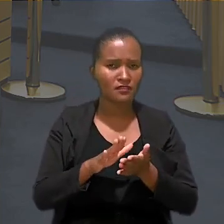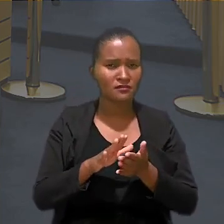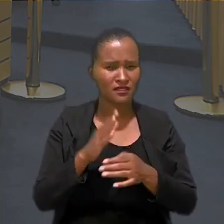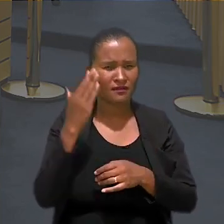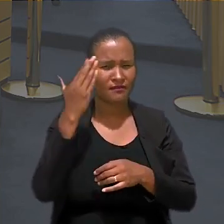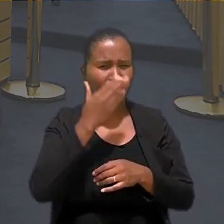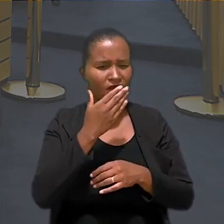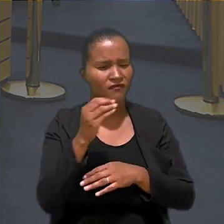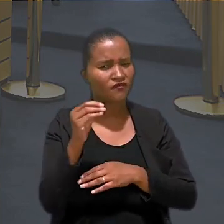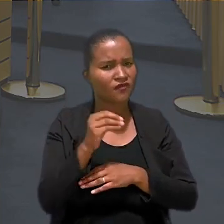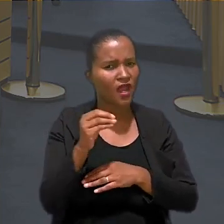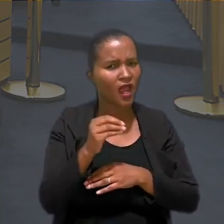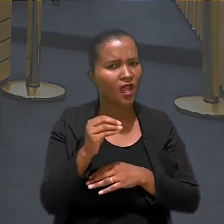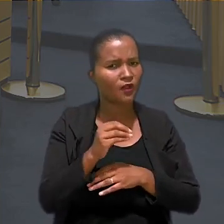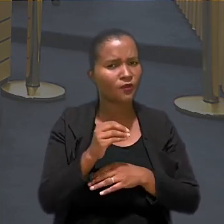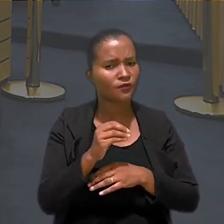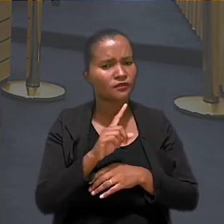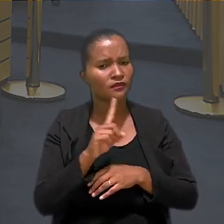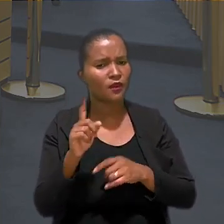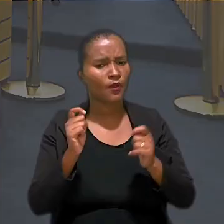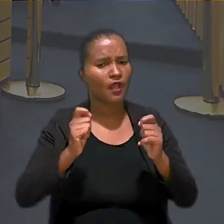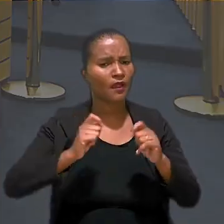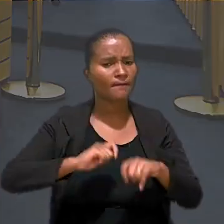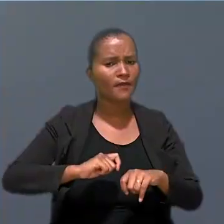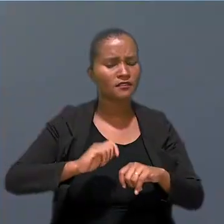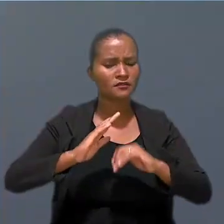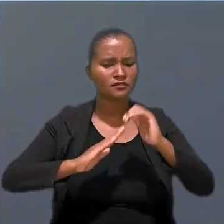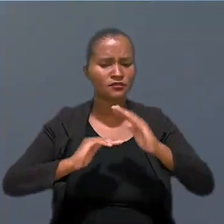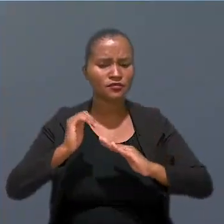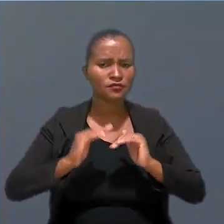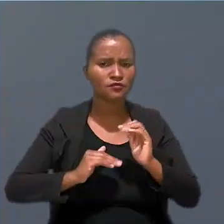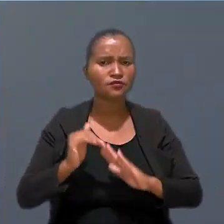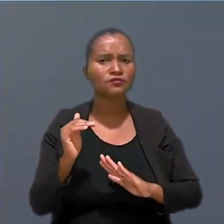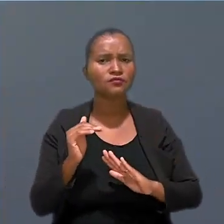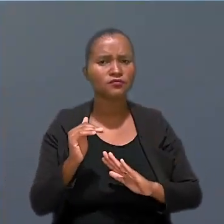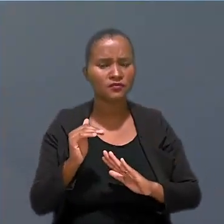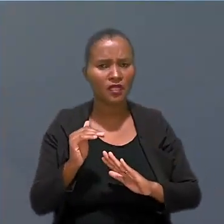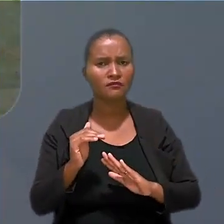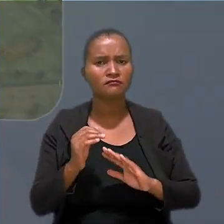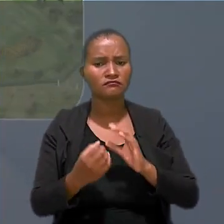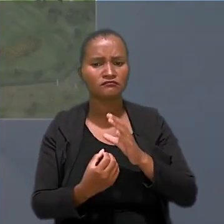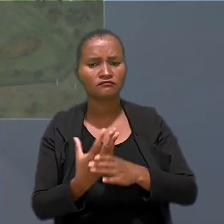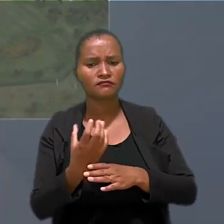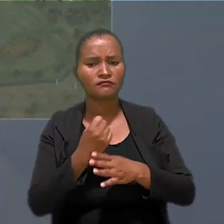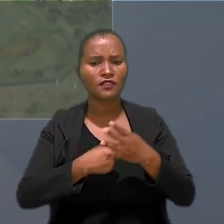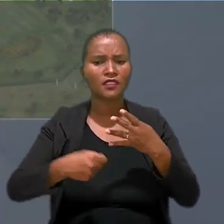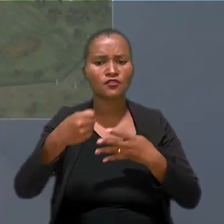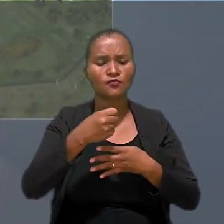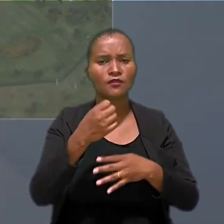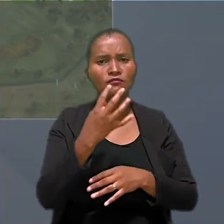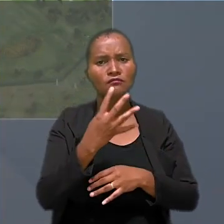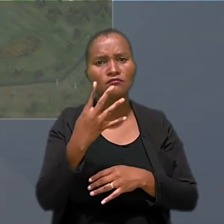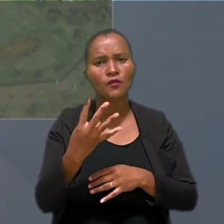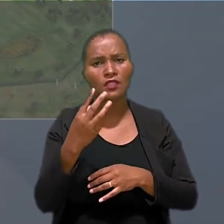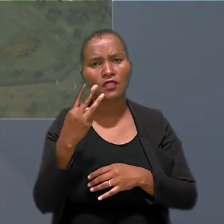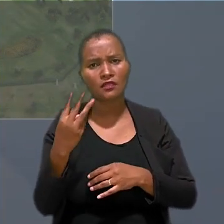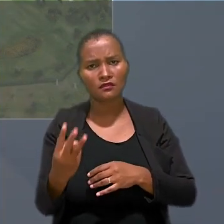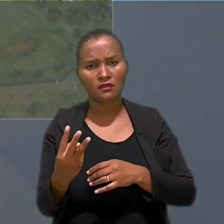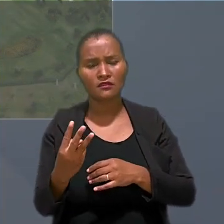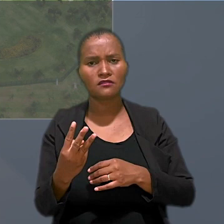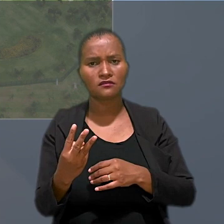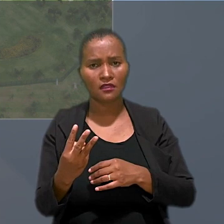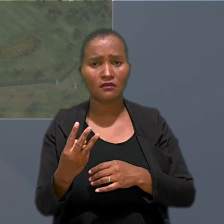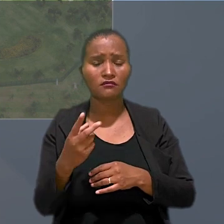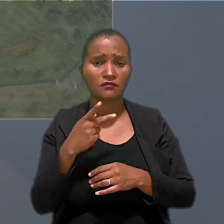calcada em provas frágeis e incapazes de desconstituir a presunção estabelecida pela súmula